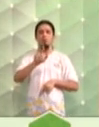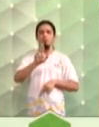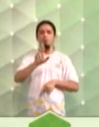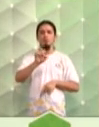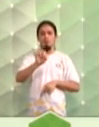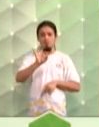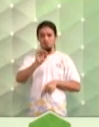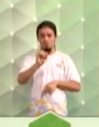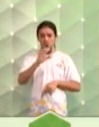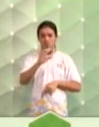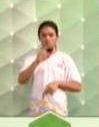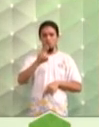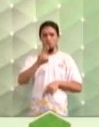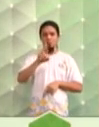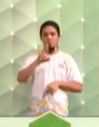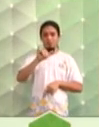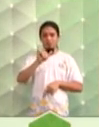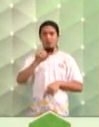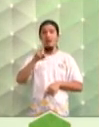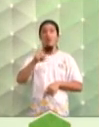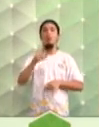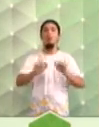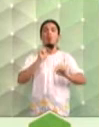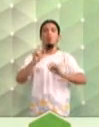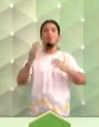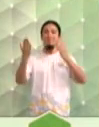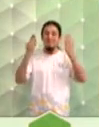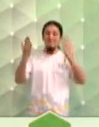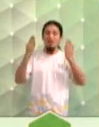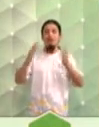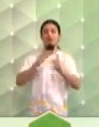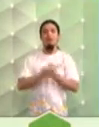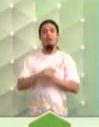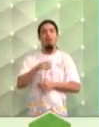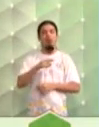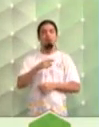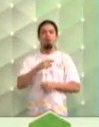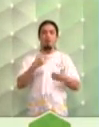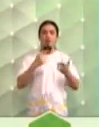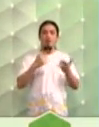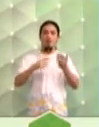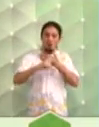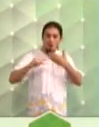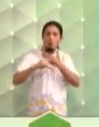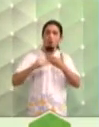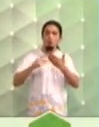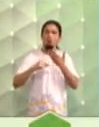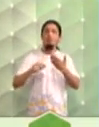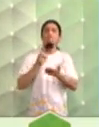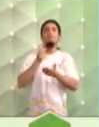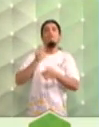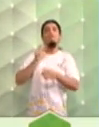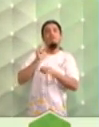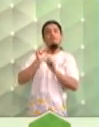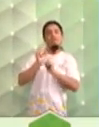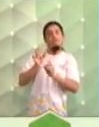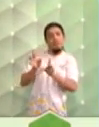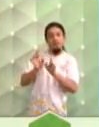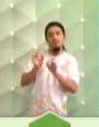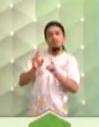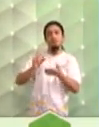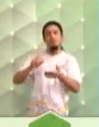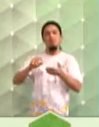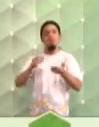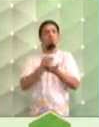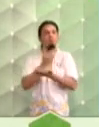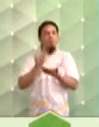um psiquiatra renomado, com milhões de livros vendidos, de autoconhecimento, e ele disse num dos livros assim, o dinheiro,